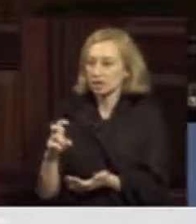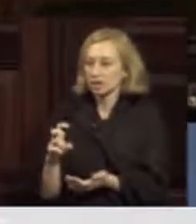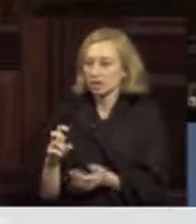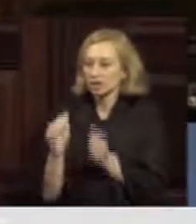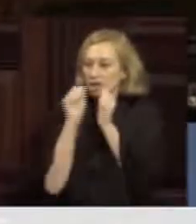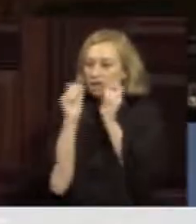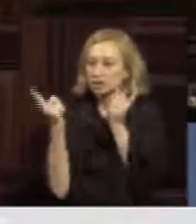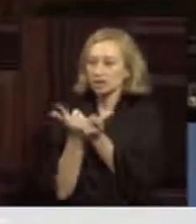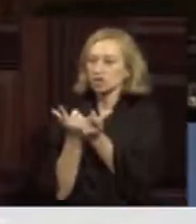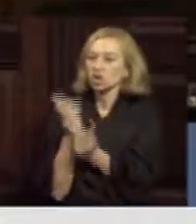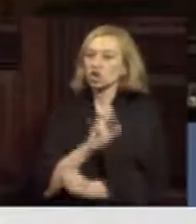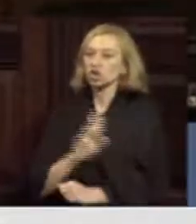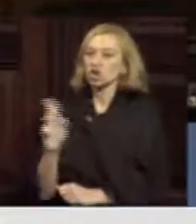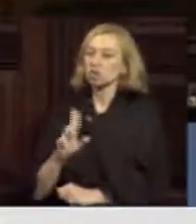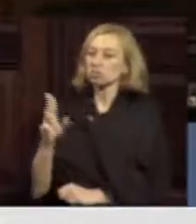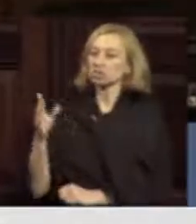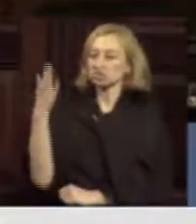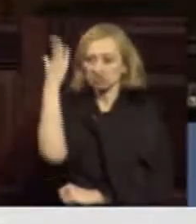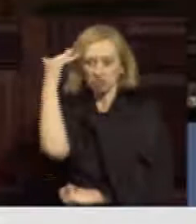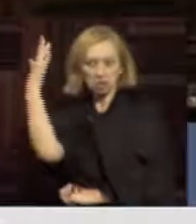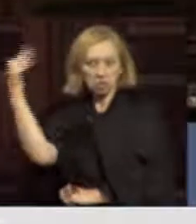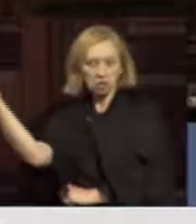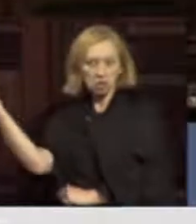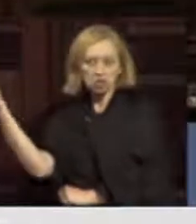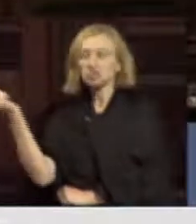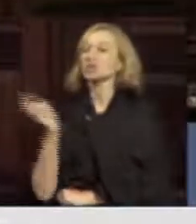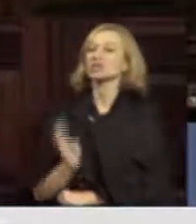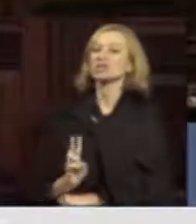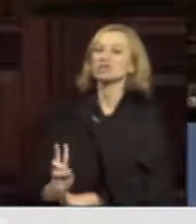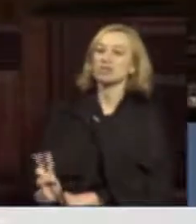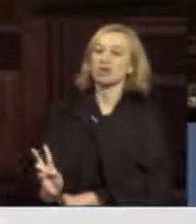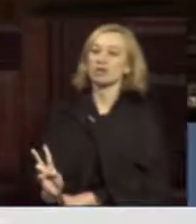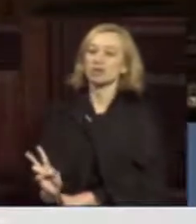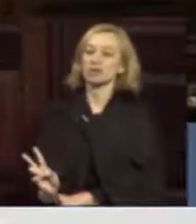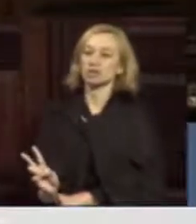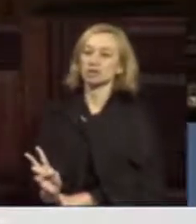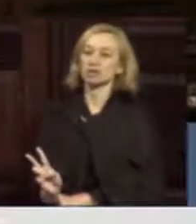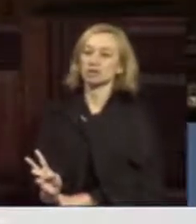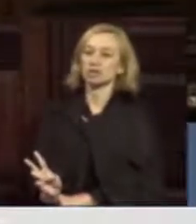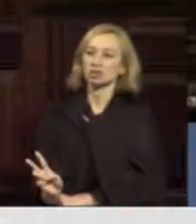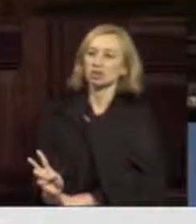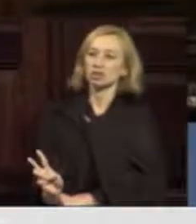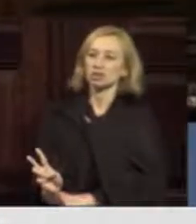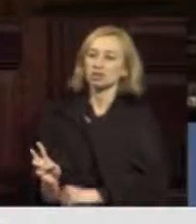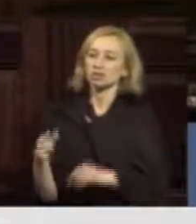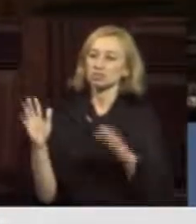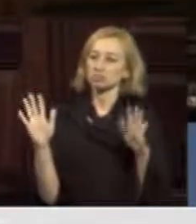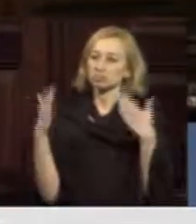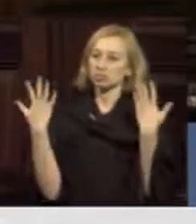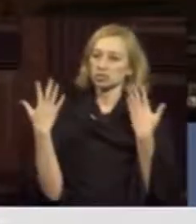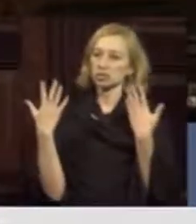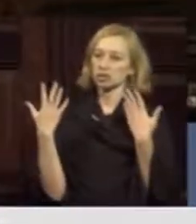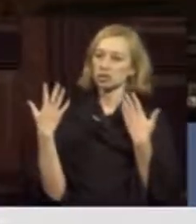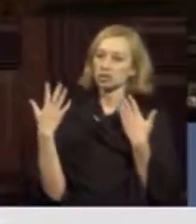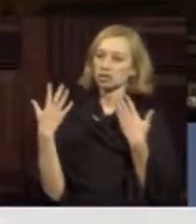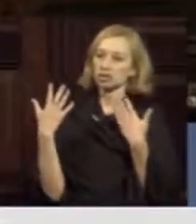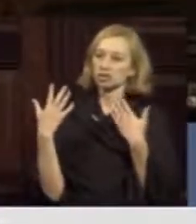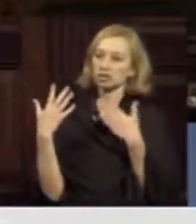nomes importantes que sempre tiveram embates fortes contra aqueles que, desde